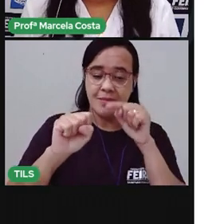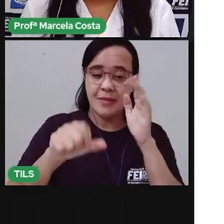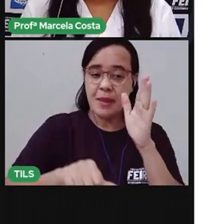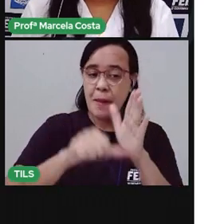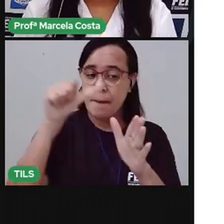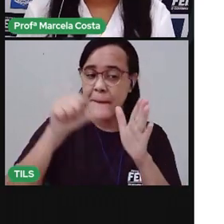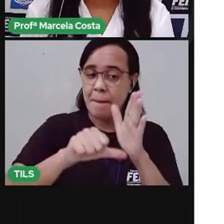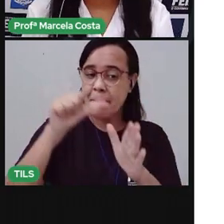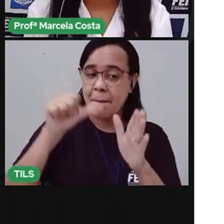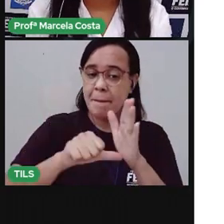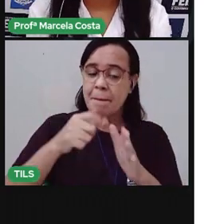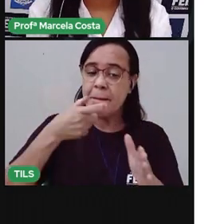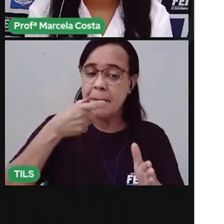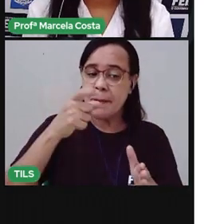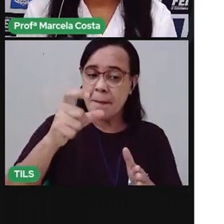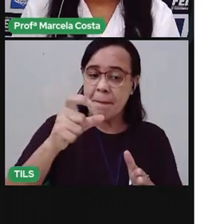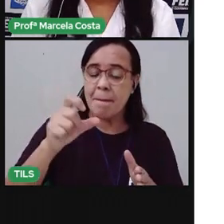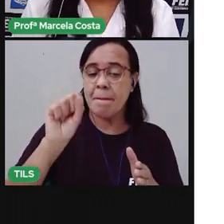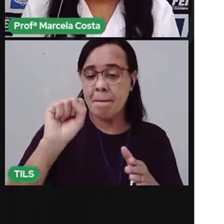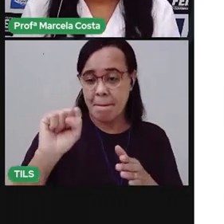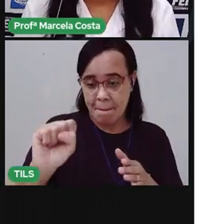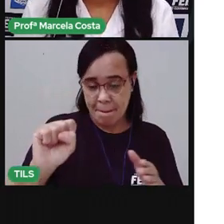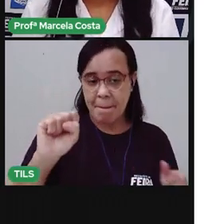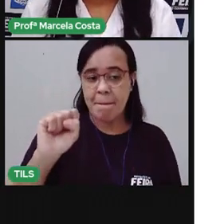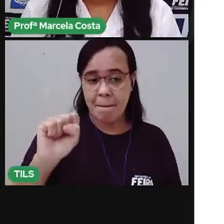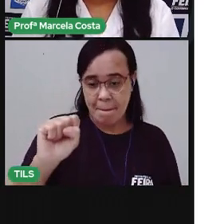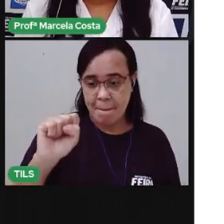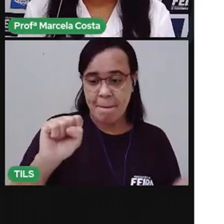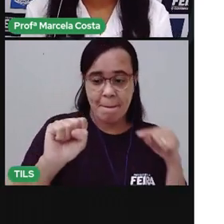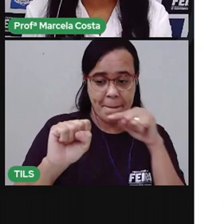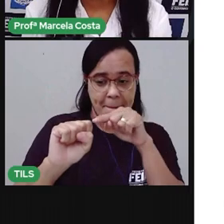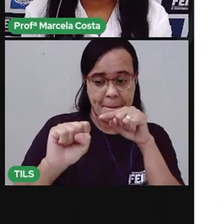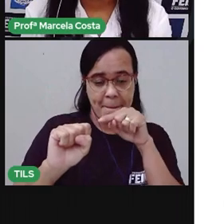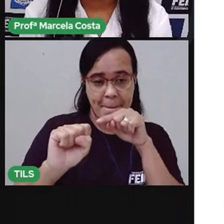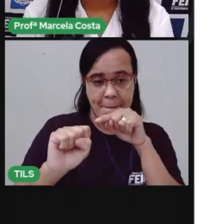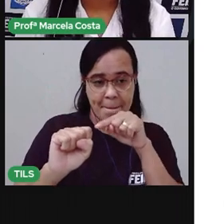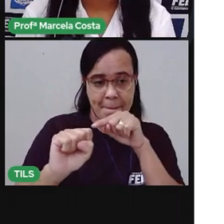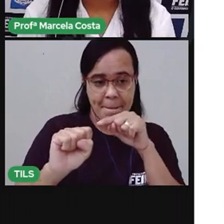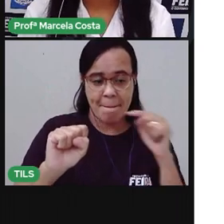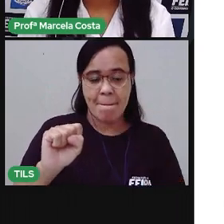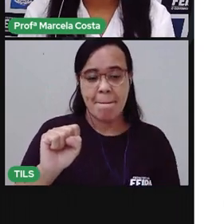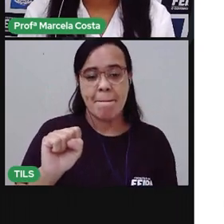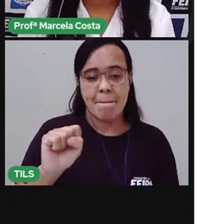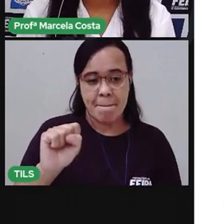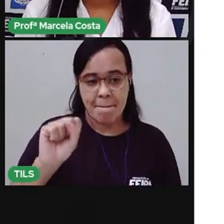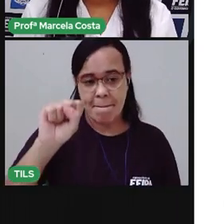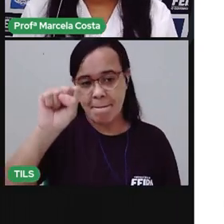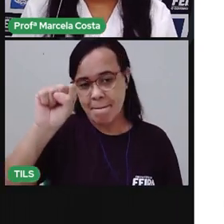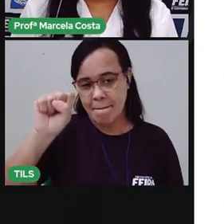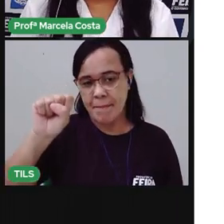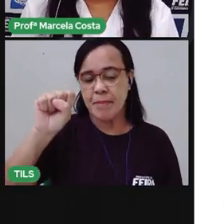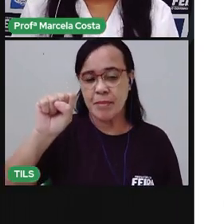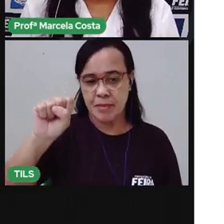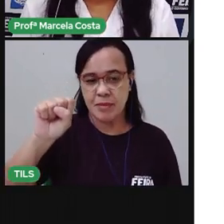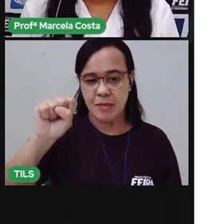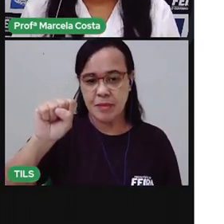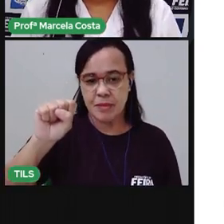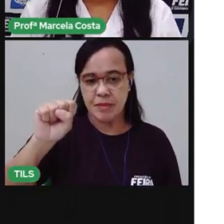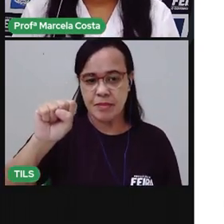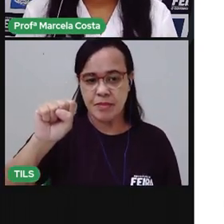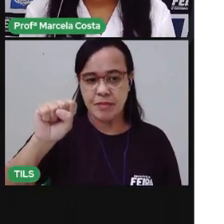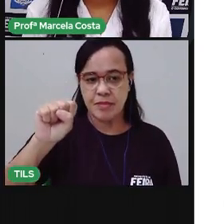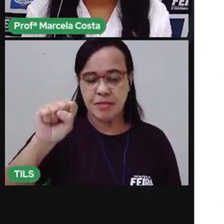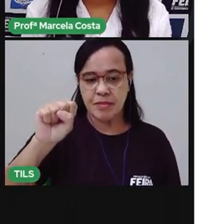primeira letra da palavra sapato é o é se você sim né que é um som doce e